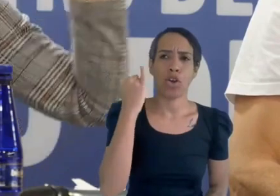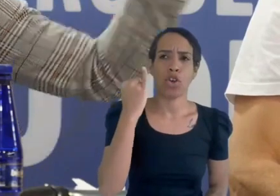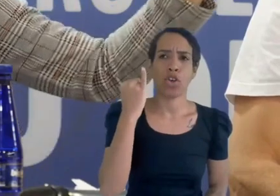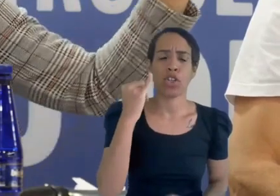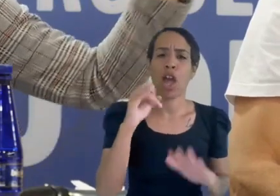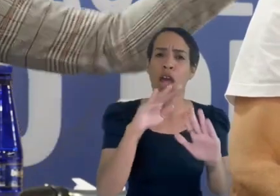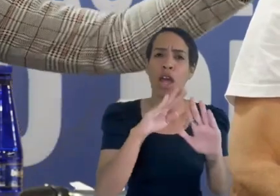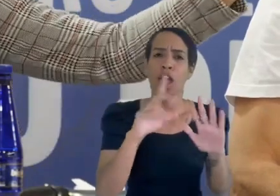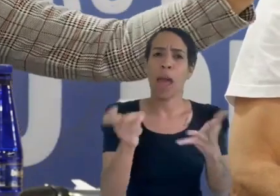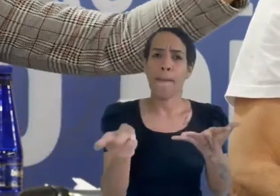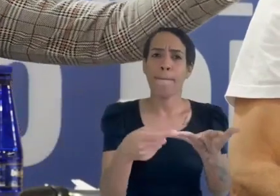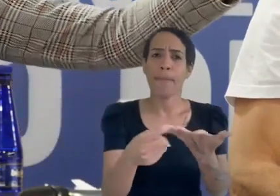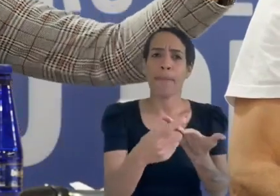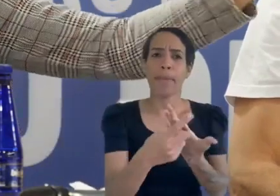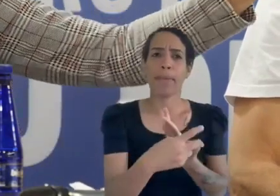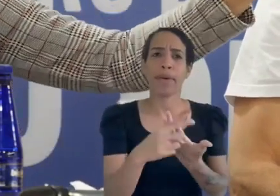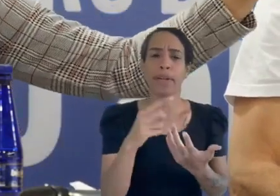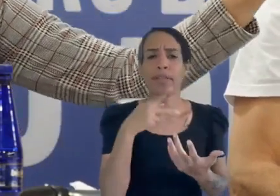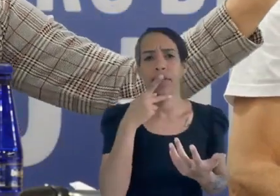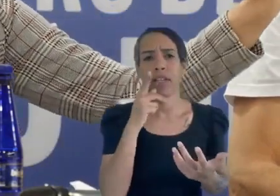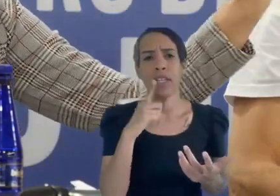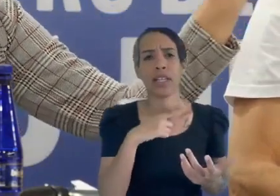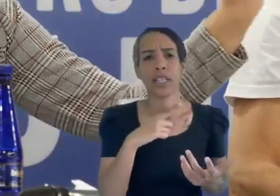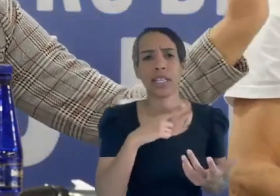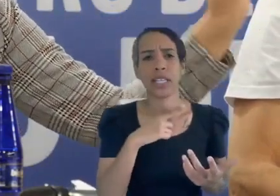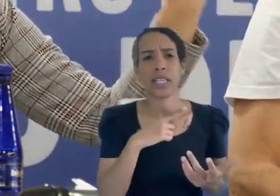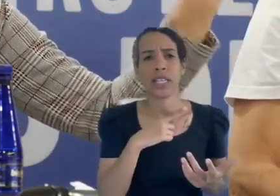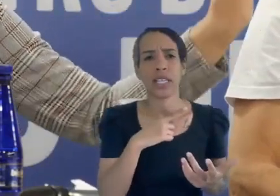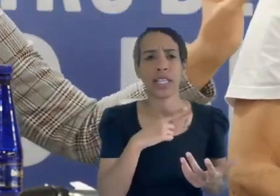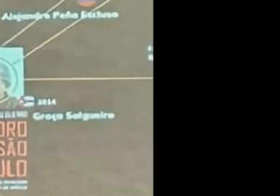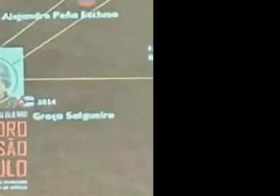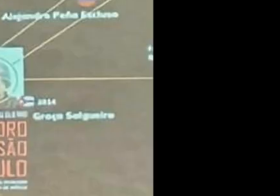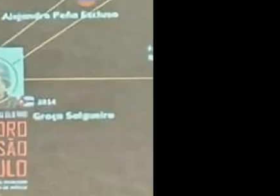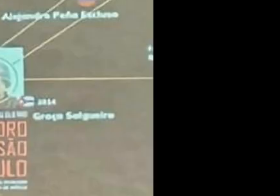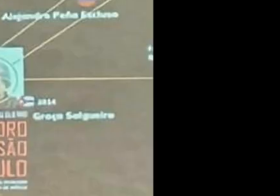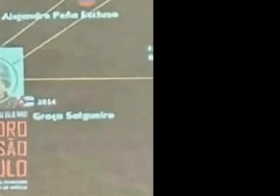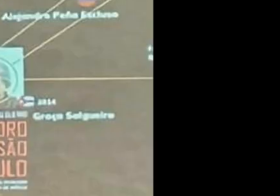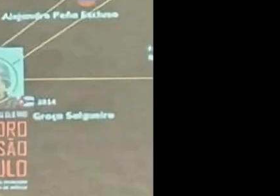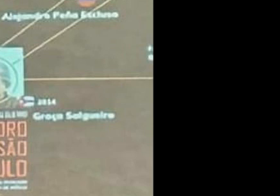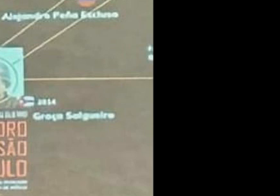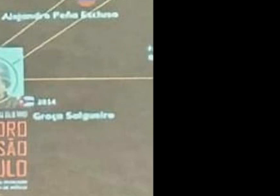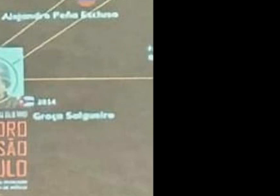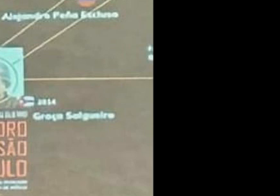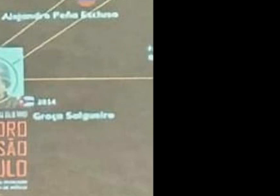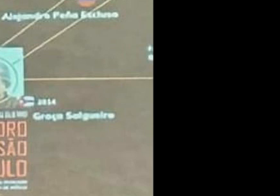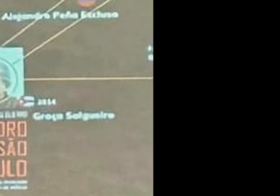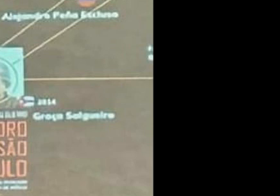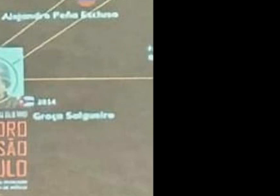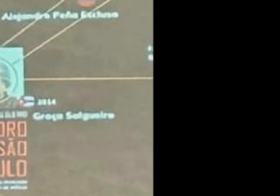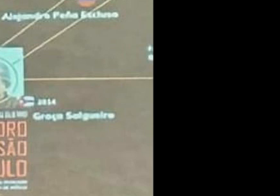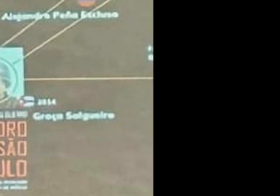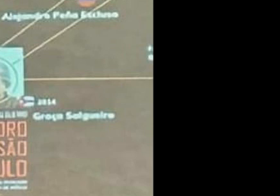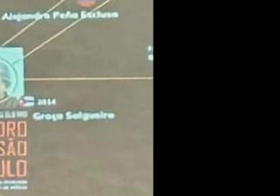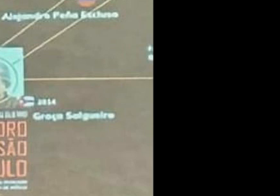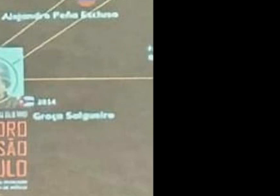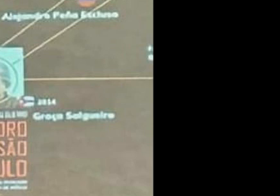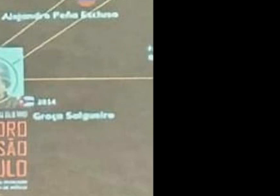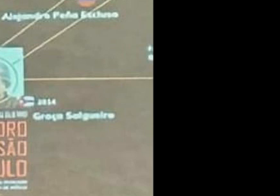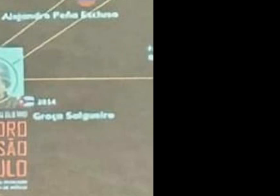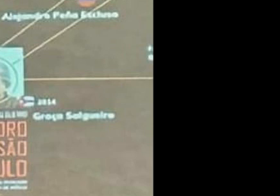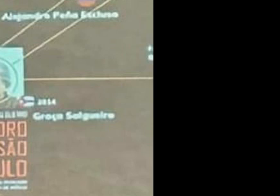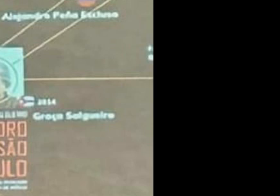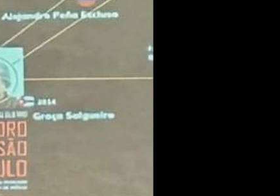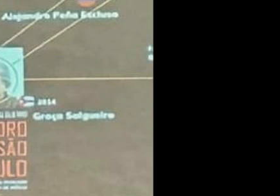tem a ver com essa coisa que eu excluso atrás agora que a relação do foro de São Paulo e da fraude eleitoral ontem